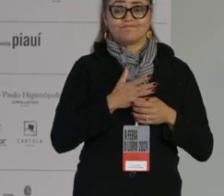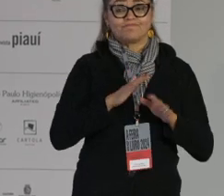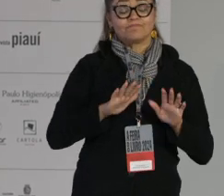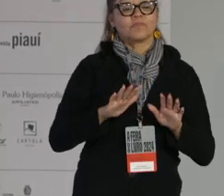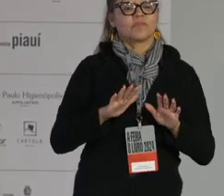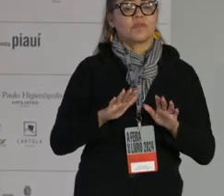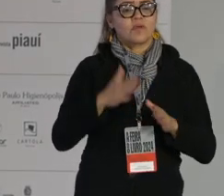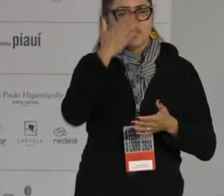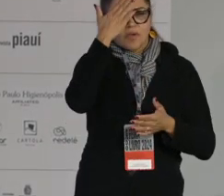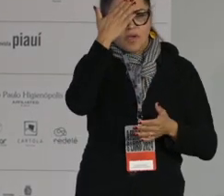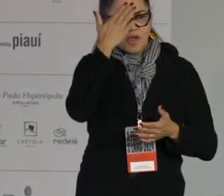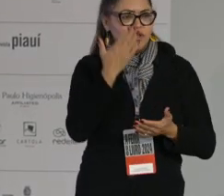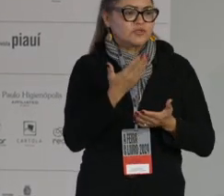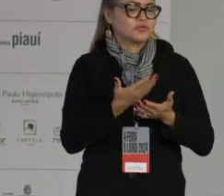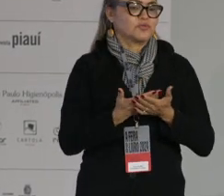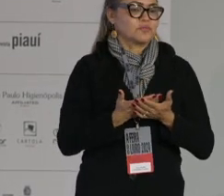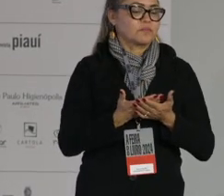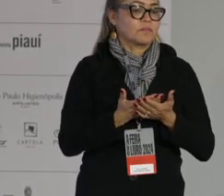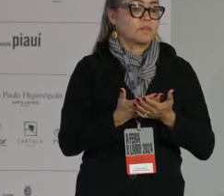acredito. Mas